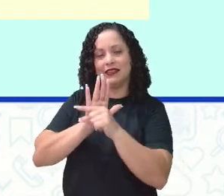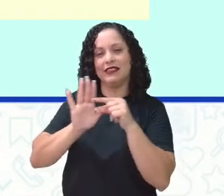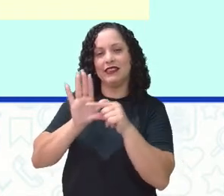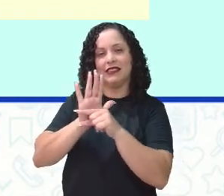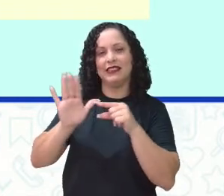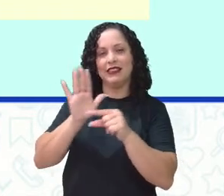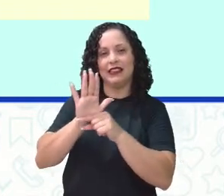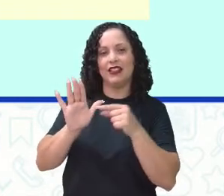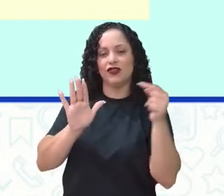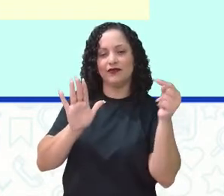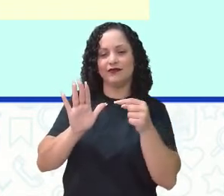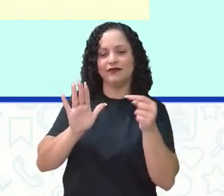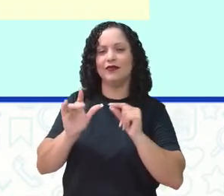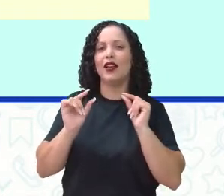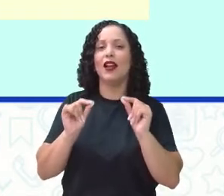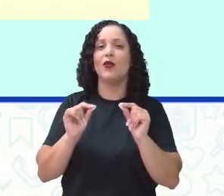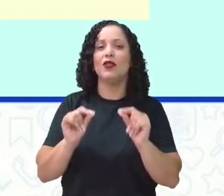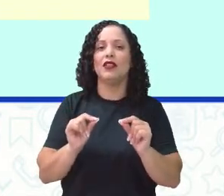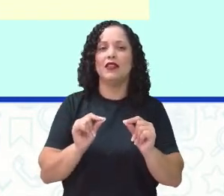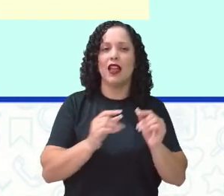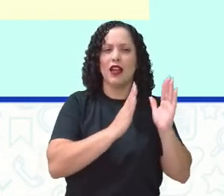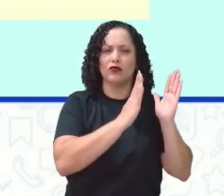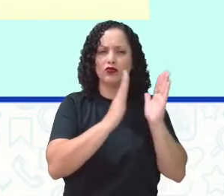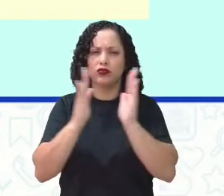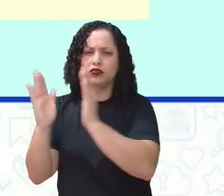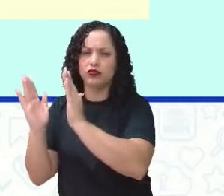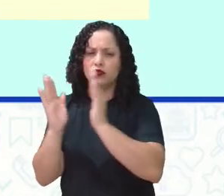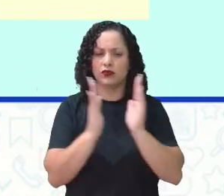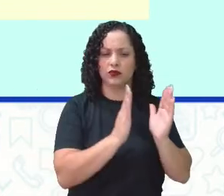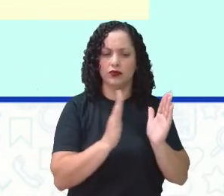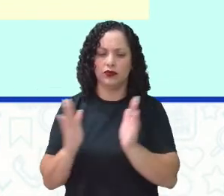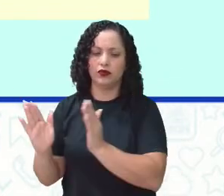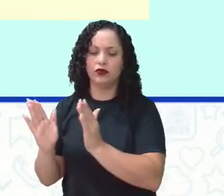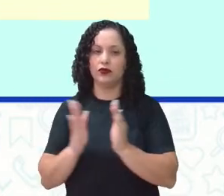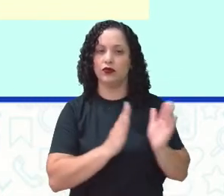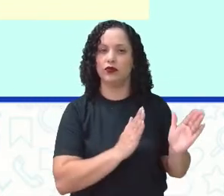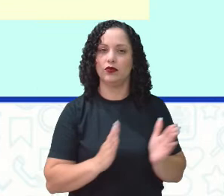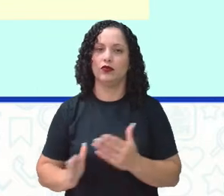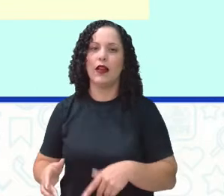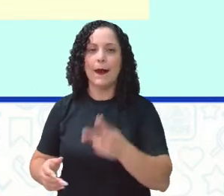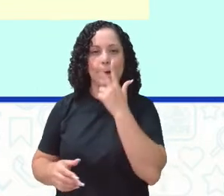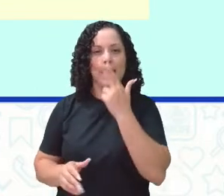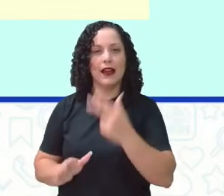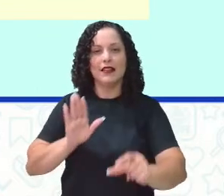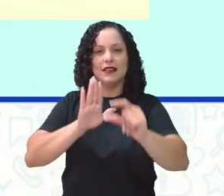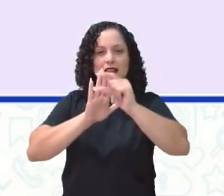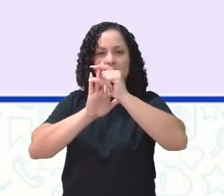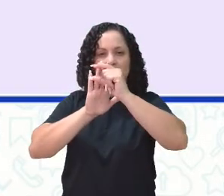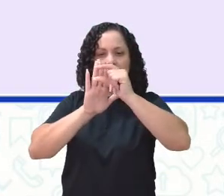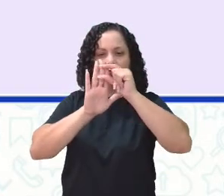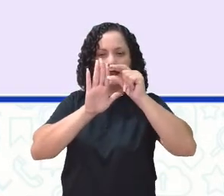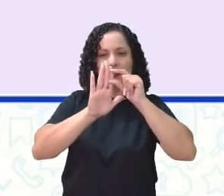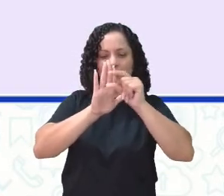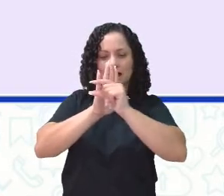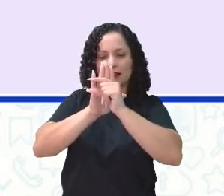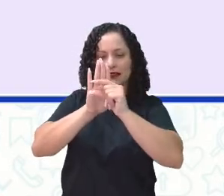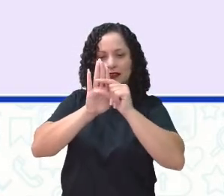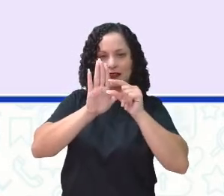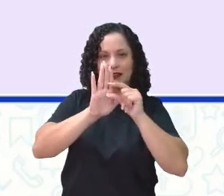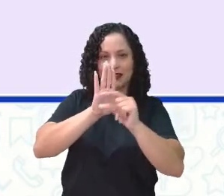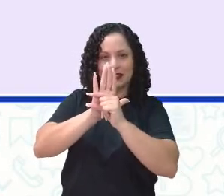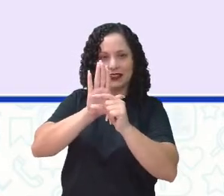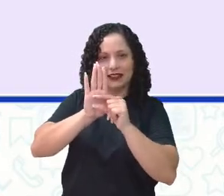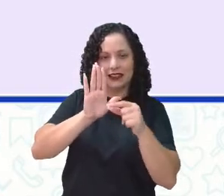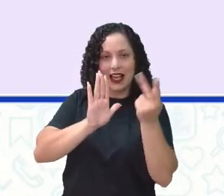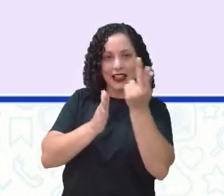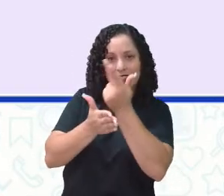é uma pequena sequência de ilustrações no formato de quadrinhos. Então, vamos